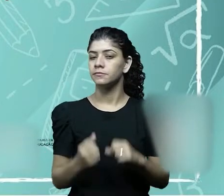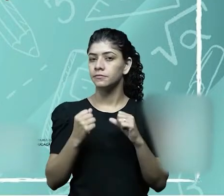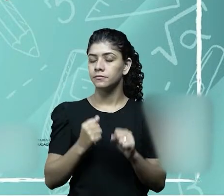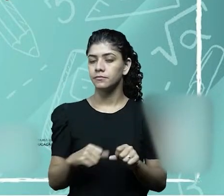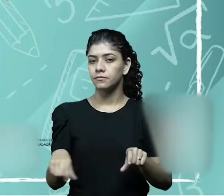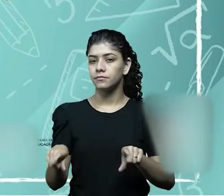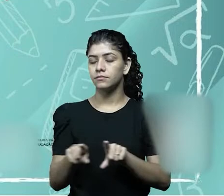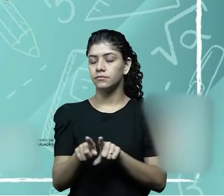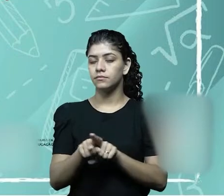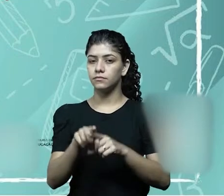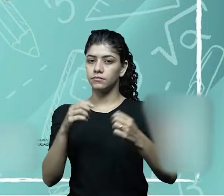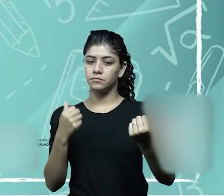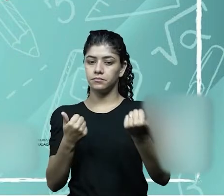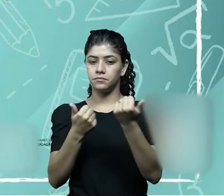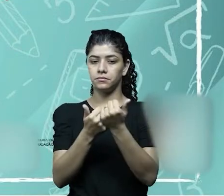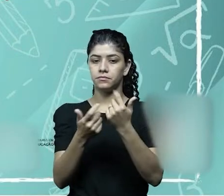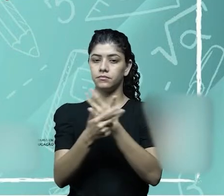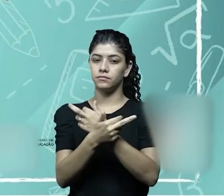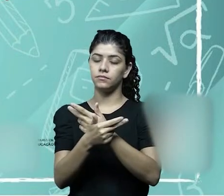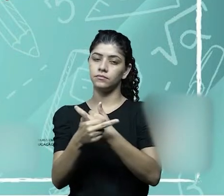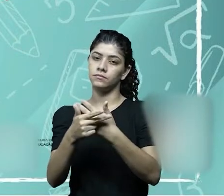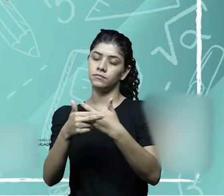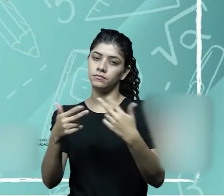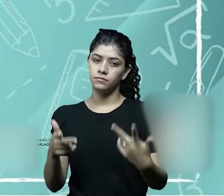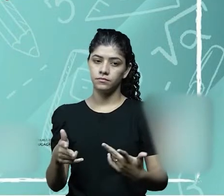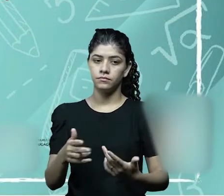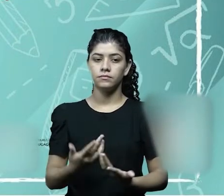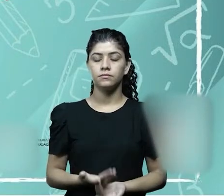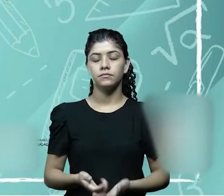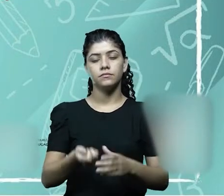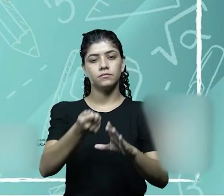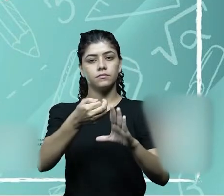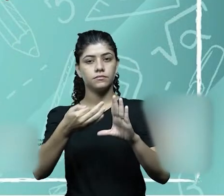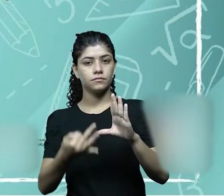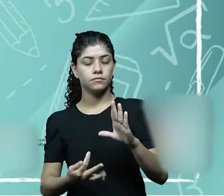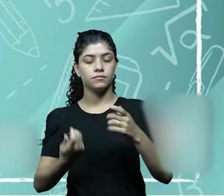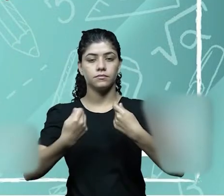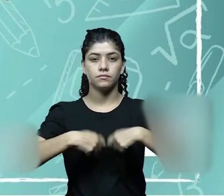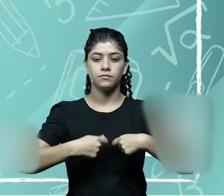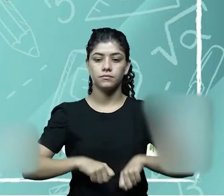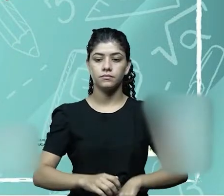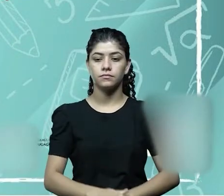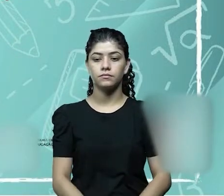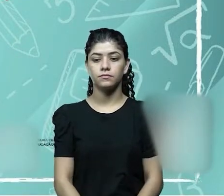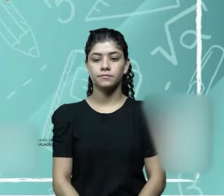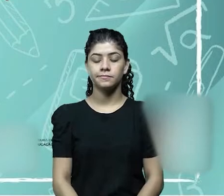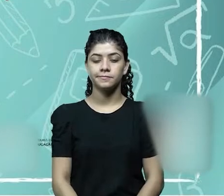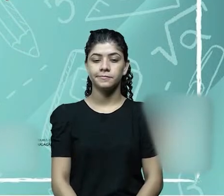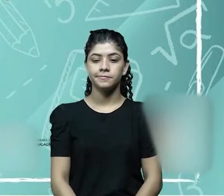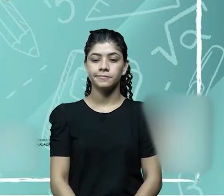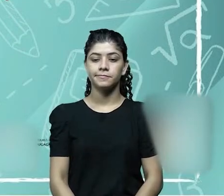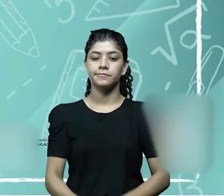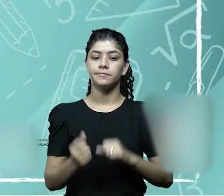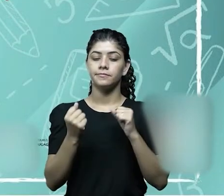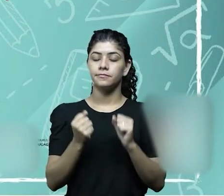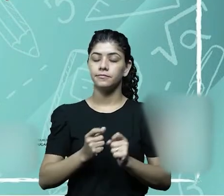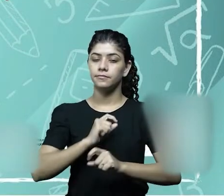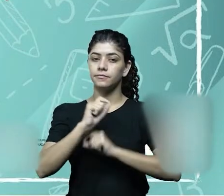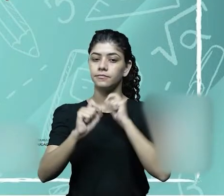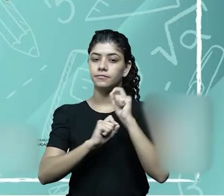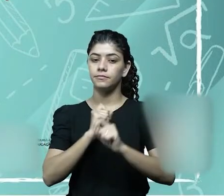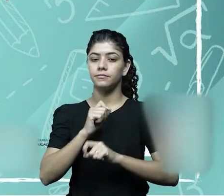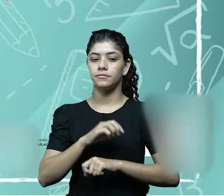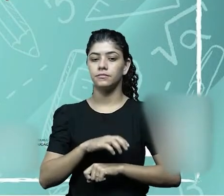podendo substituí-los em várias aplicações nas quais essas características são necessárias. Micrômetros podem ler